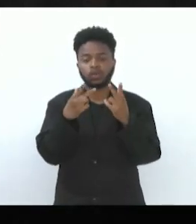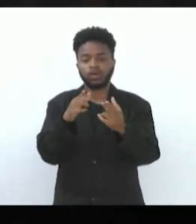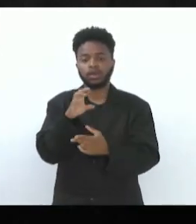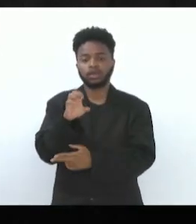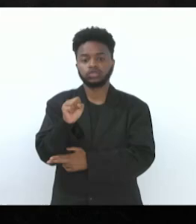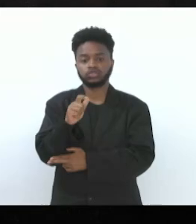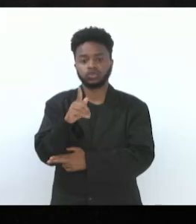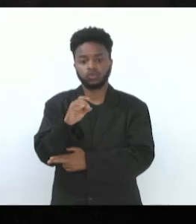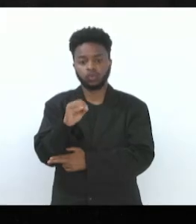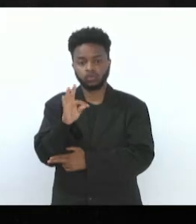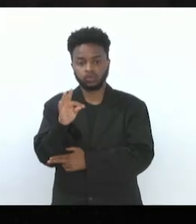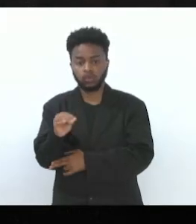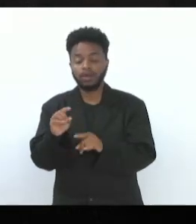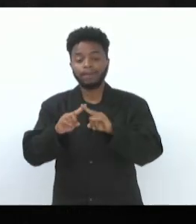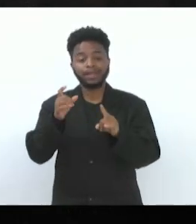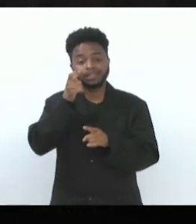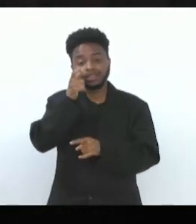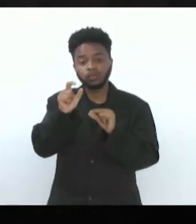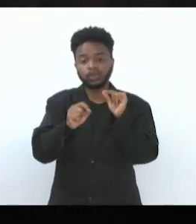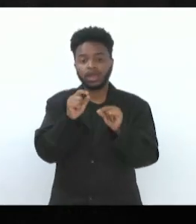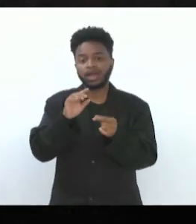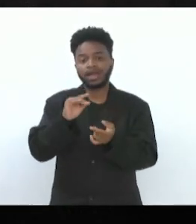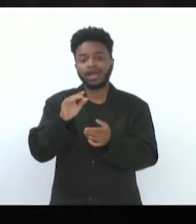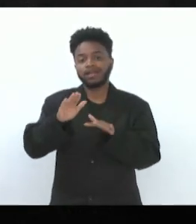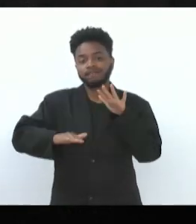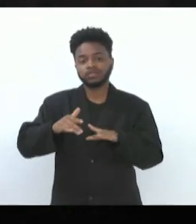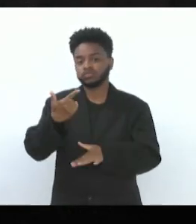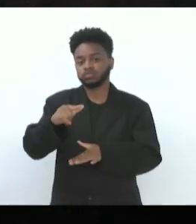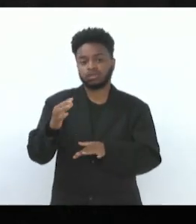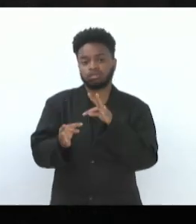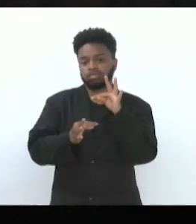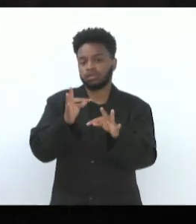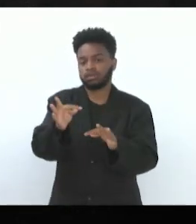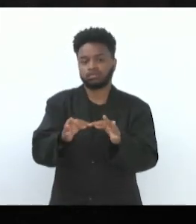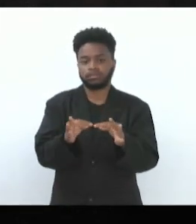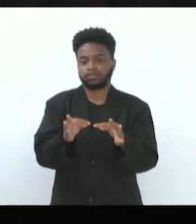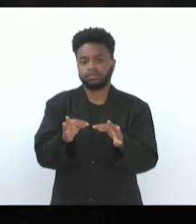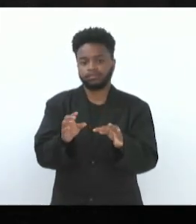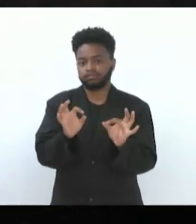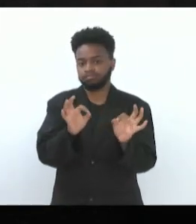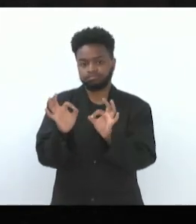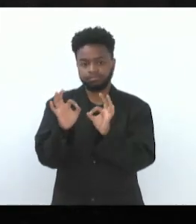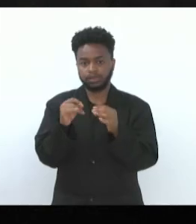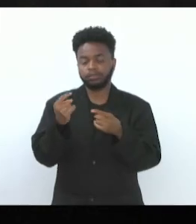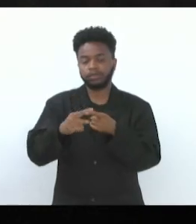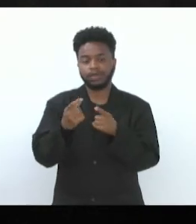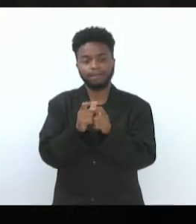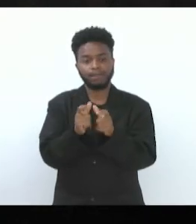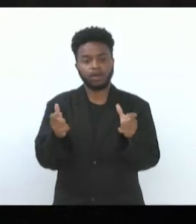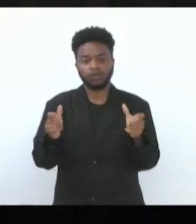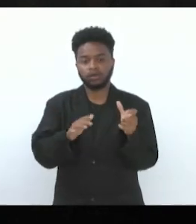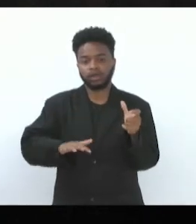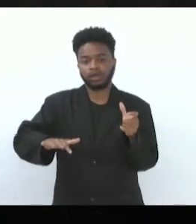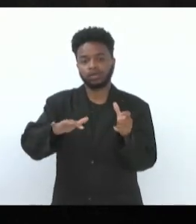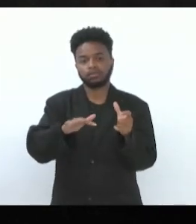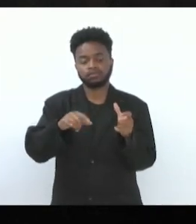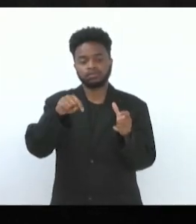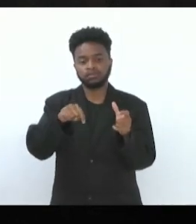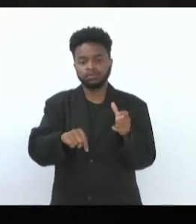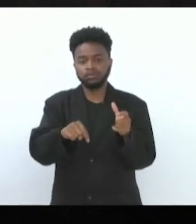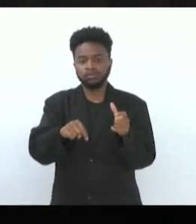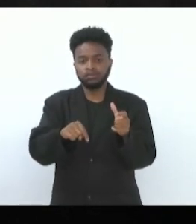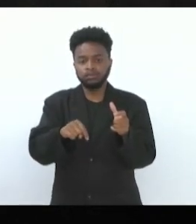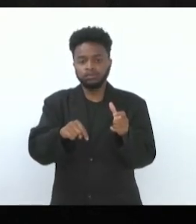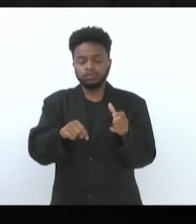mais interessante é que, por muitas vezes, não tem nem o esgoto tratado, né? A maior parte das áreas da nossa região, da